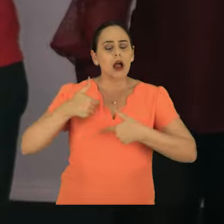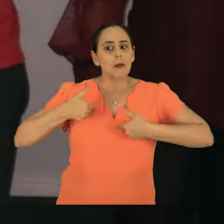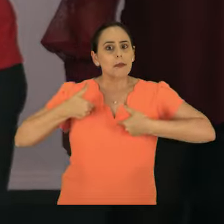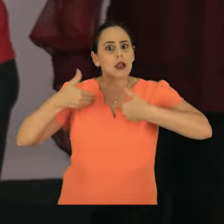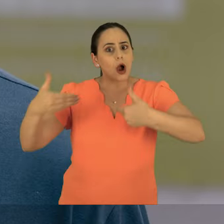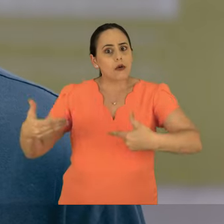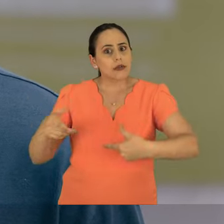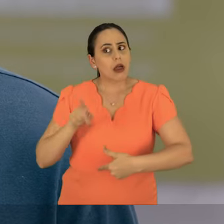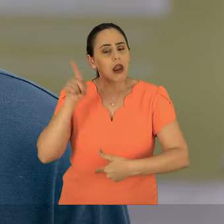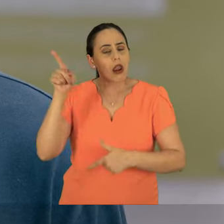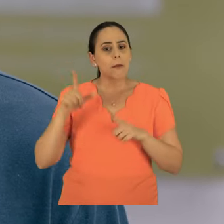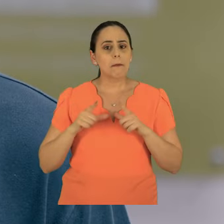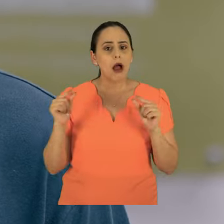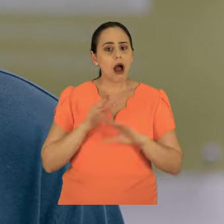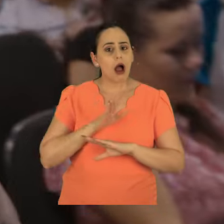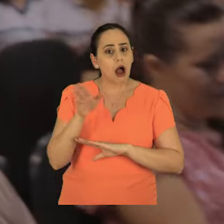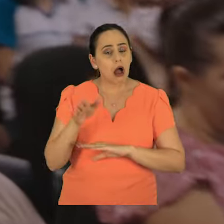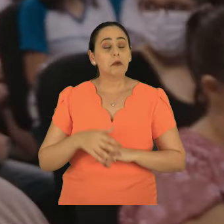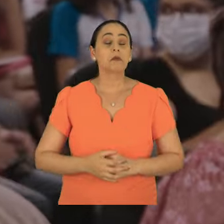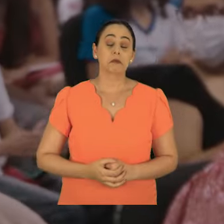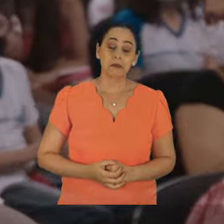para a Solenidade Nacional lá em Brasília, né?